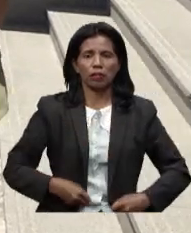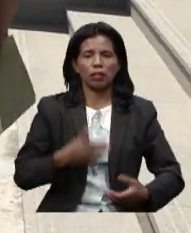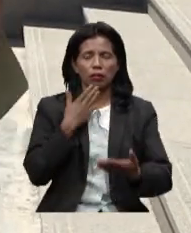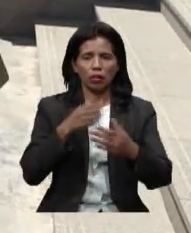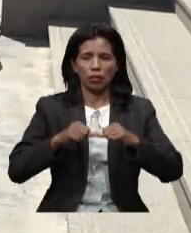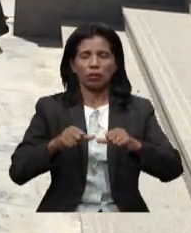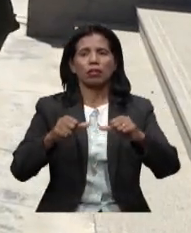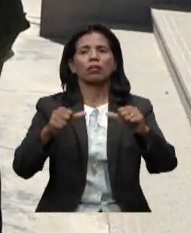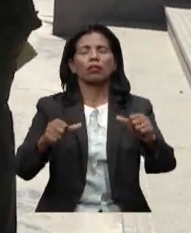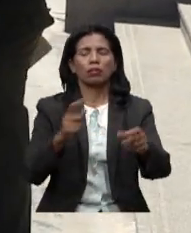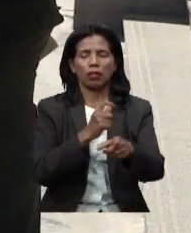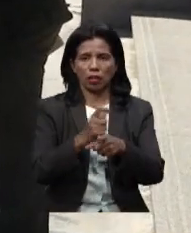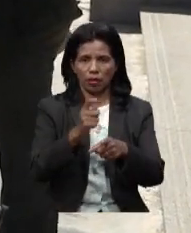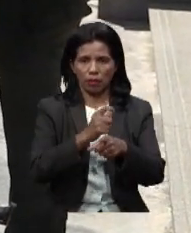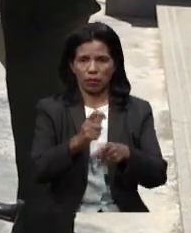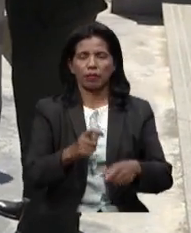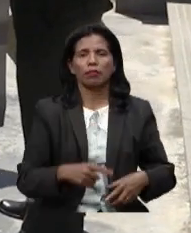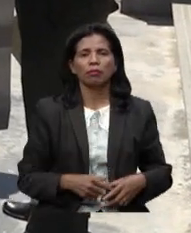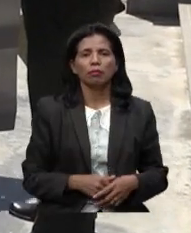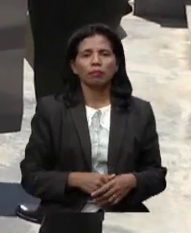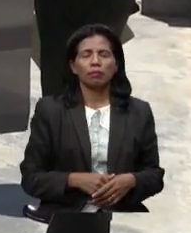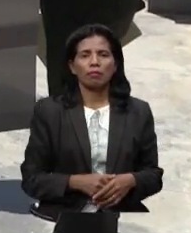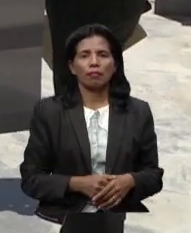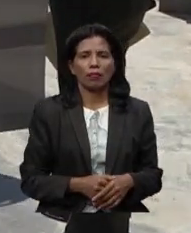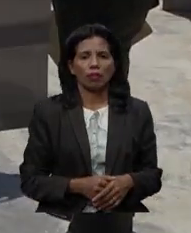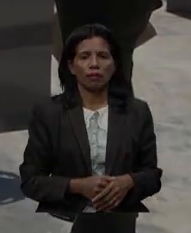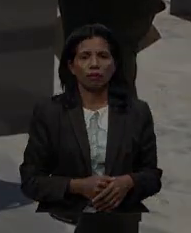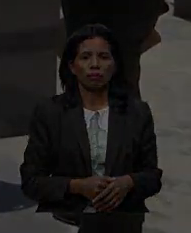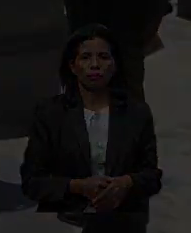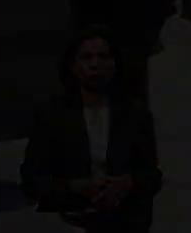continua fale treinamento. Celina Lopes, Agustinho da Costa, GMN.